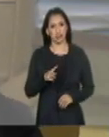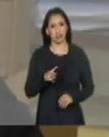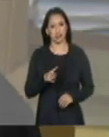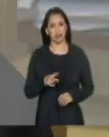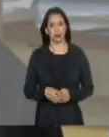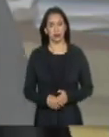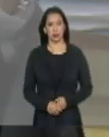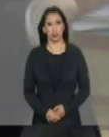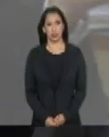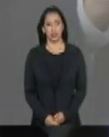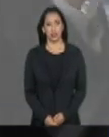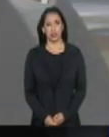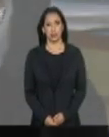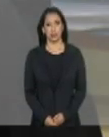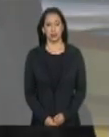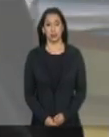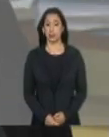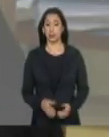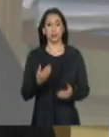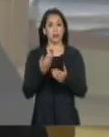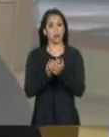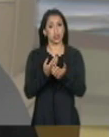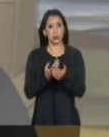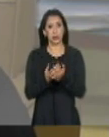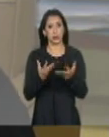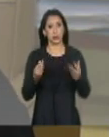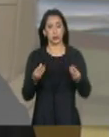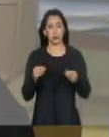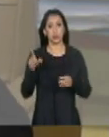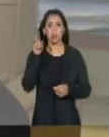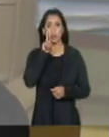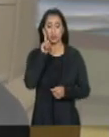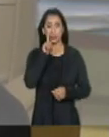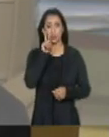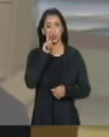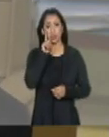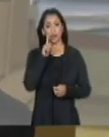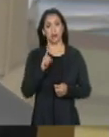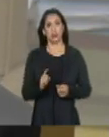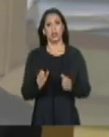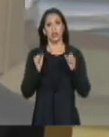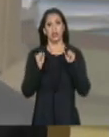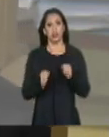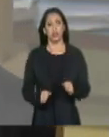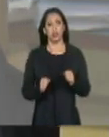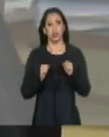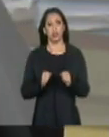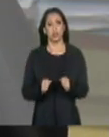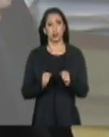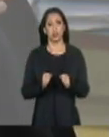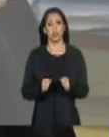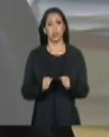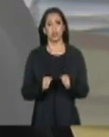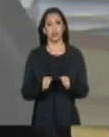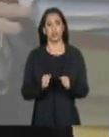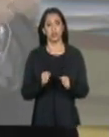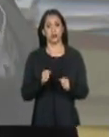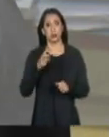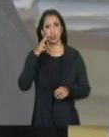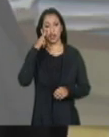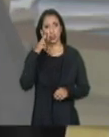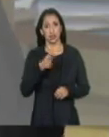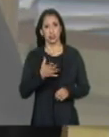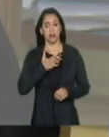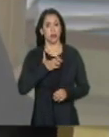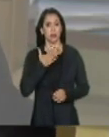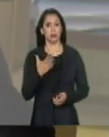crime. Isso se estuda hoje nos Estados Unidos. Dá poder a determinados segmentos. Não vamos nos surpreender.